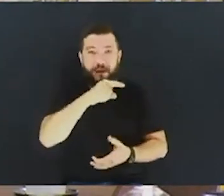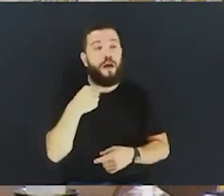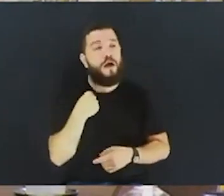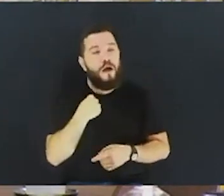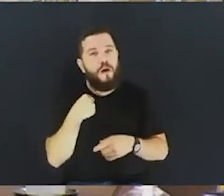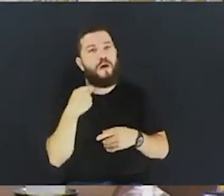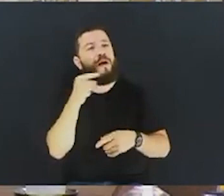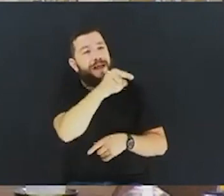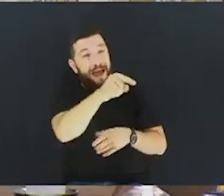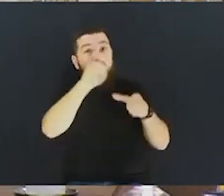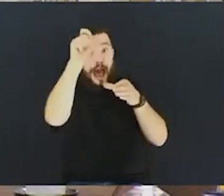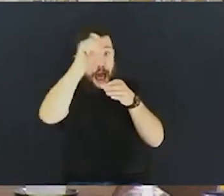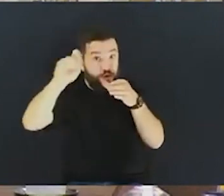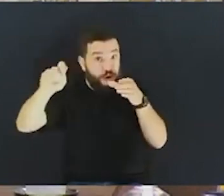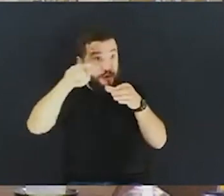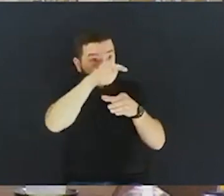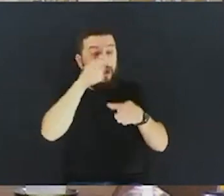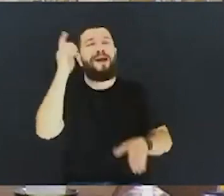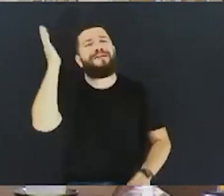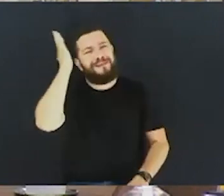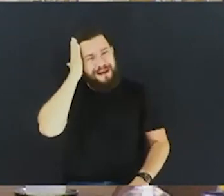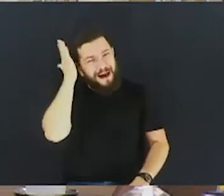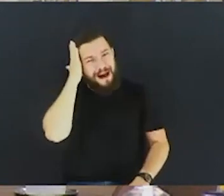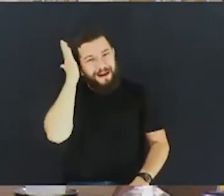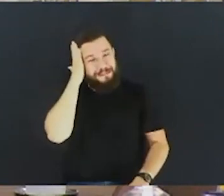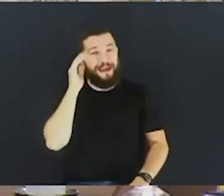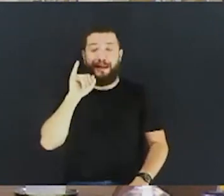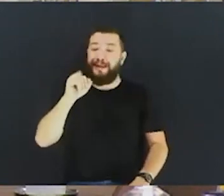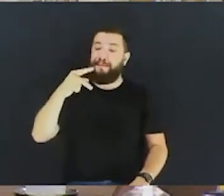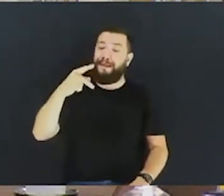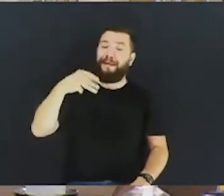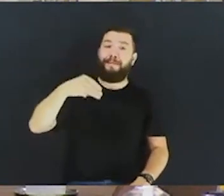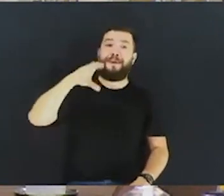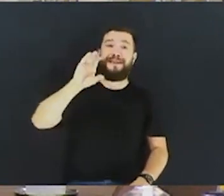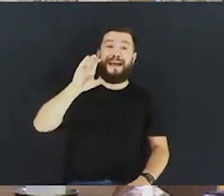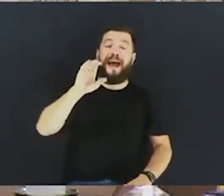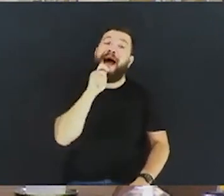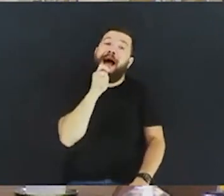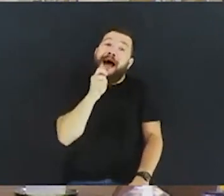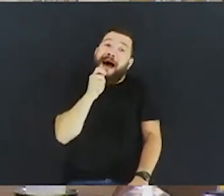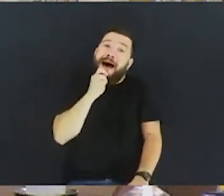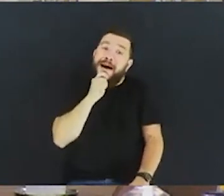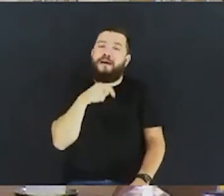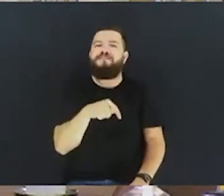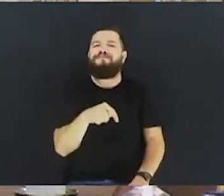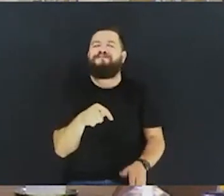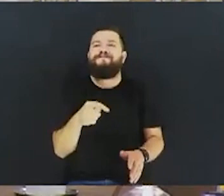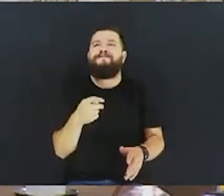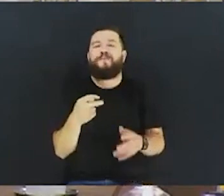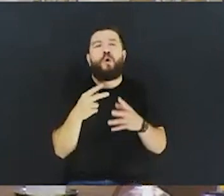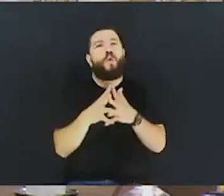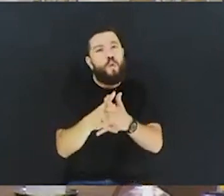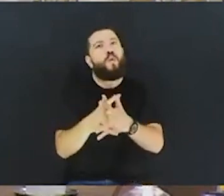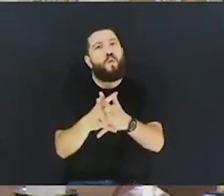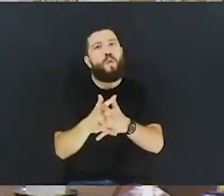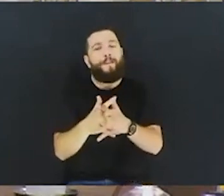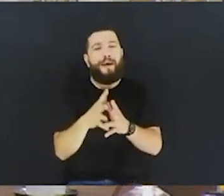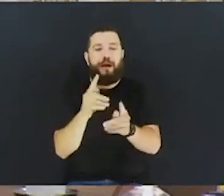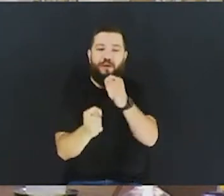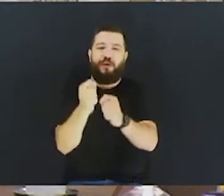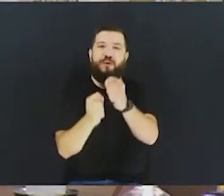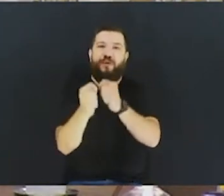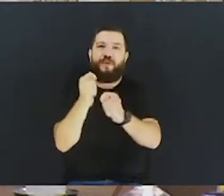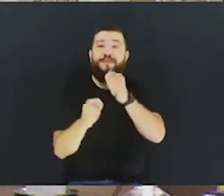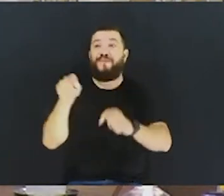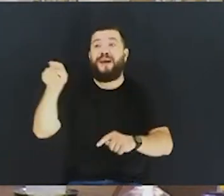sabem a real situação do IPMC hoje. Porém, o sindicato, que não faz muita questão de saber o que acontece